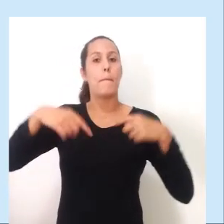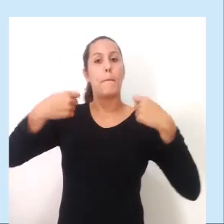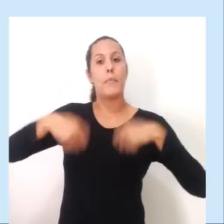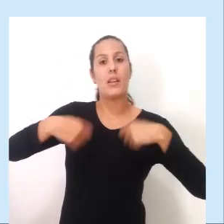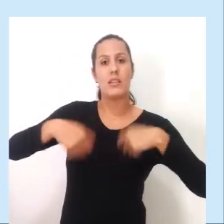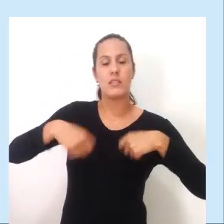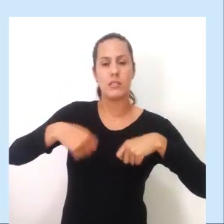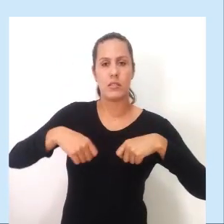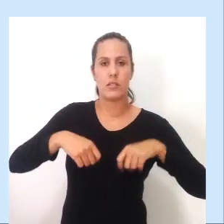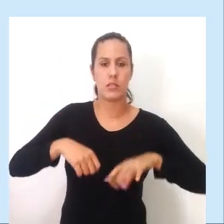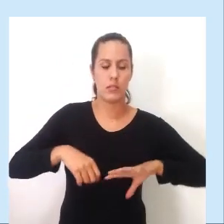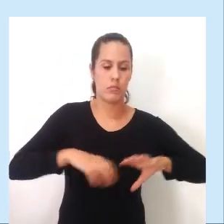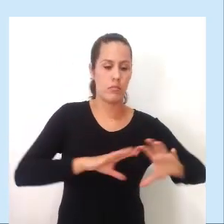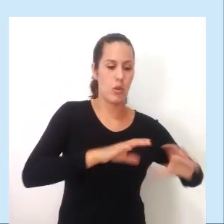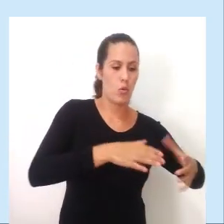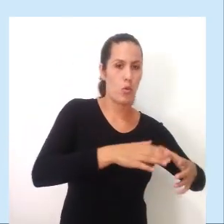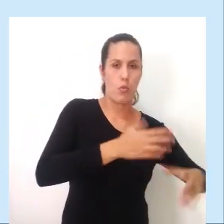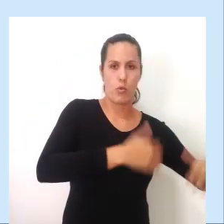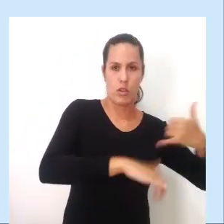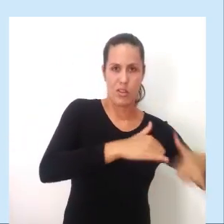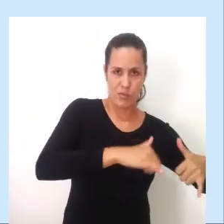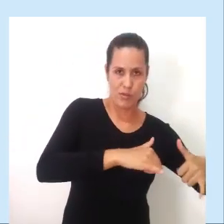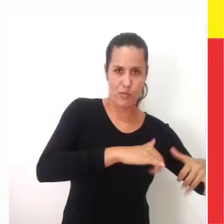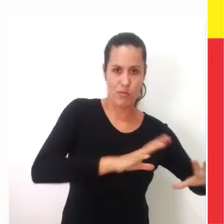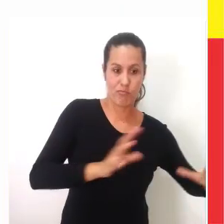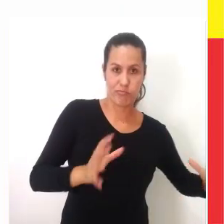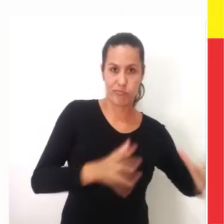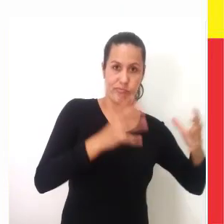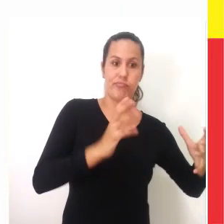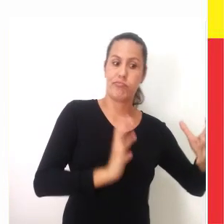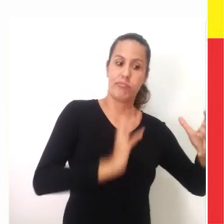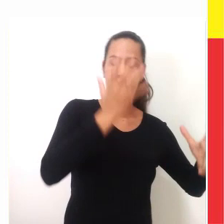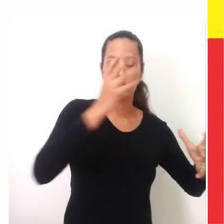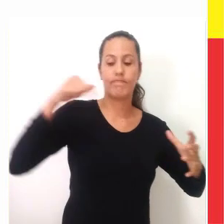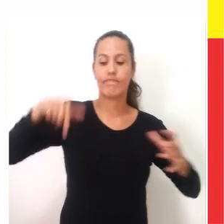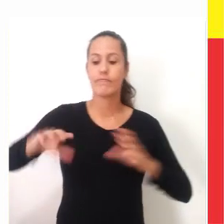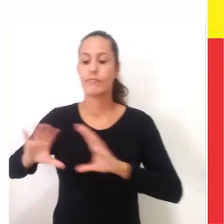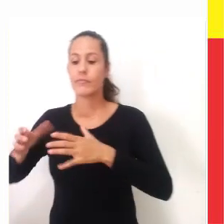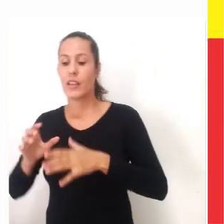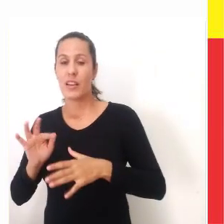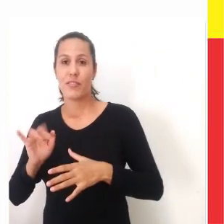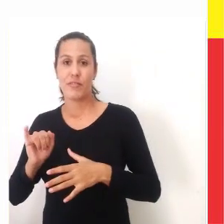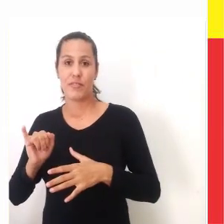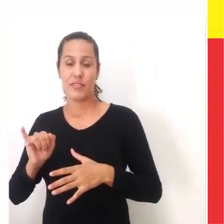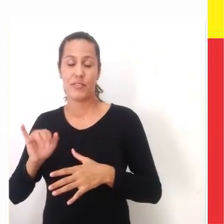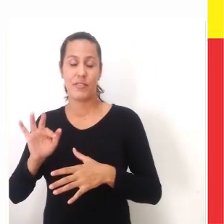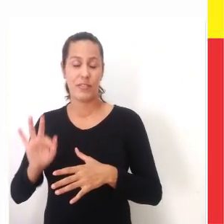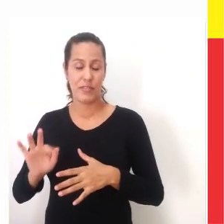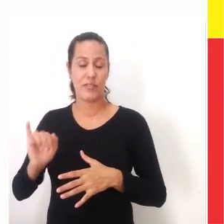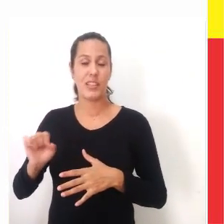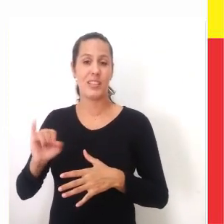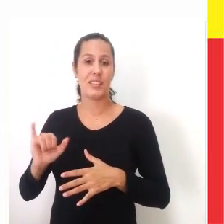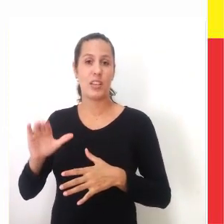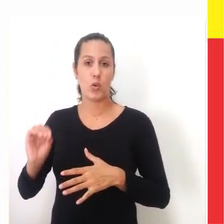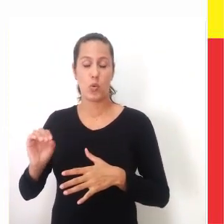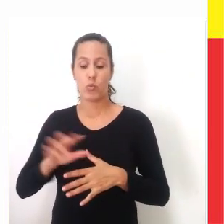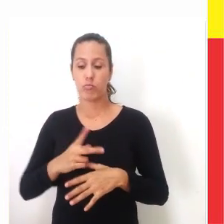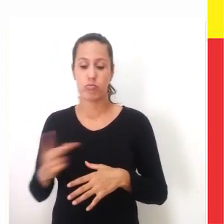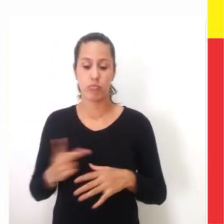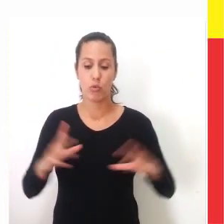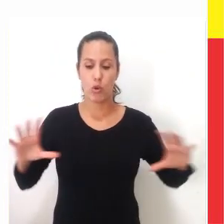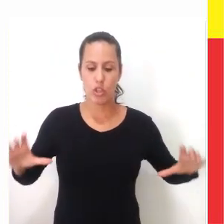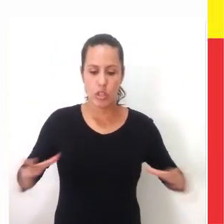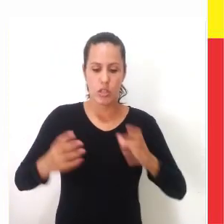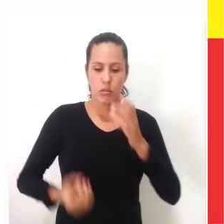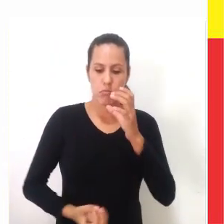de fenômenos físicos e químicos, é necessário, para formar um fóssil, que o